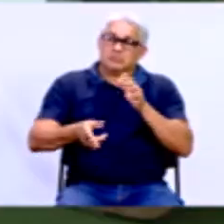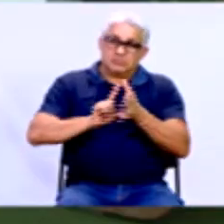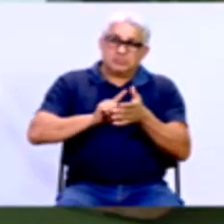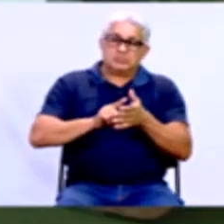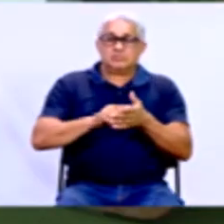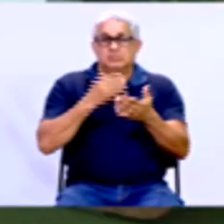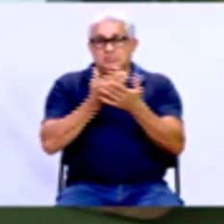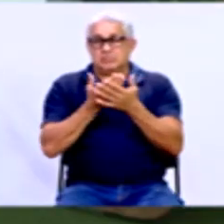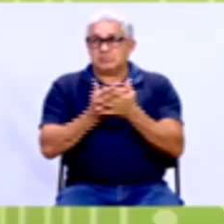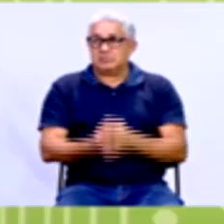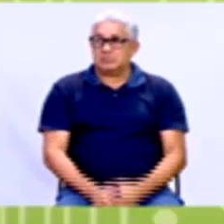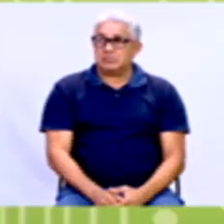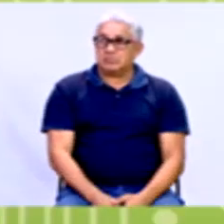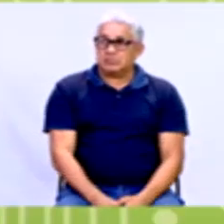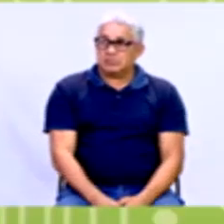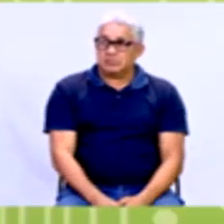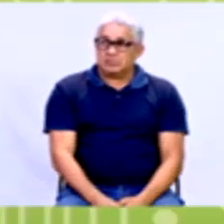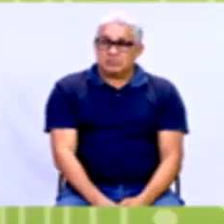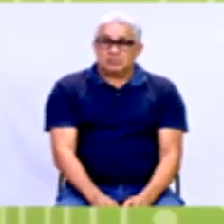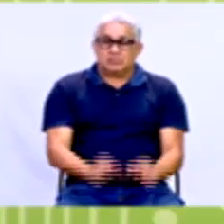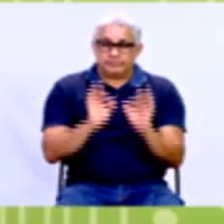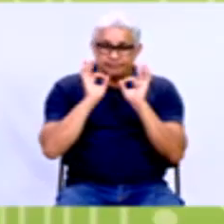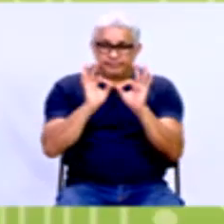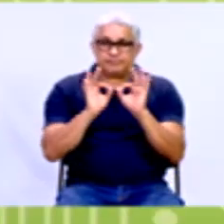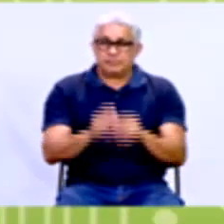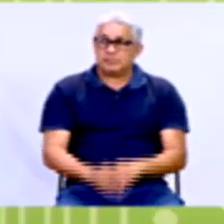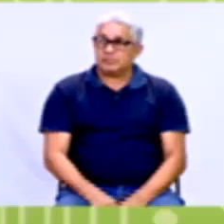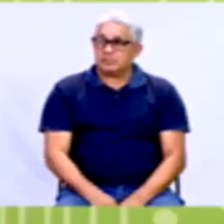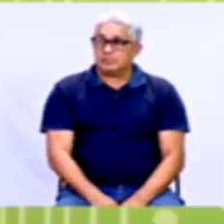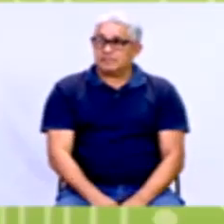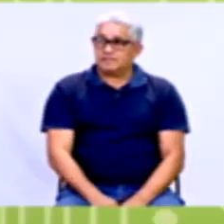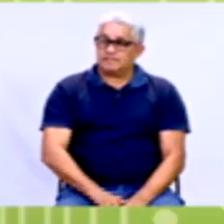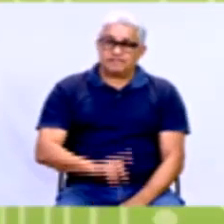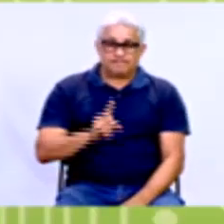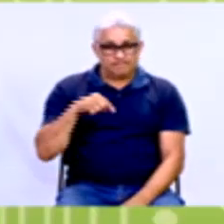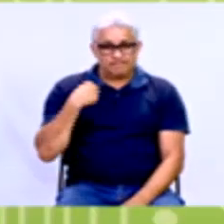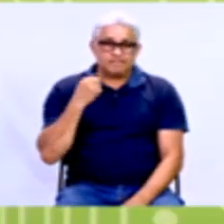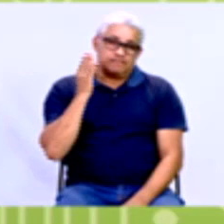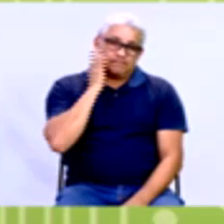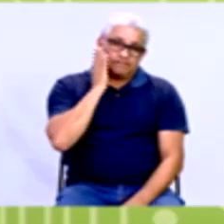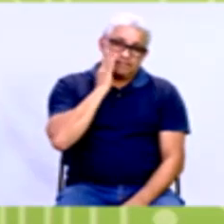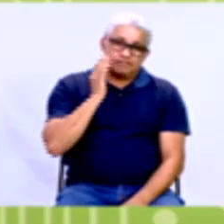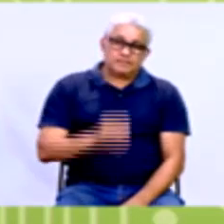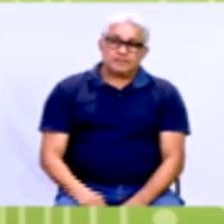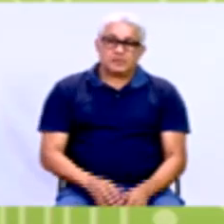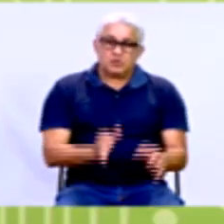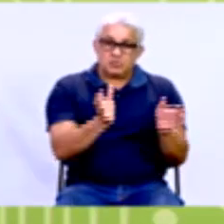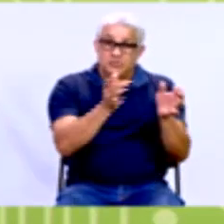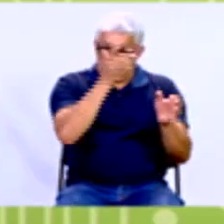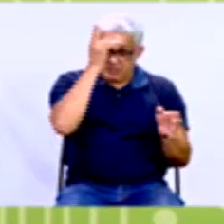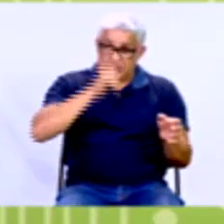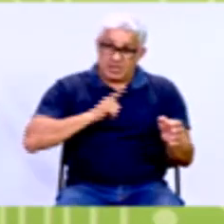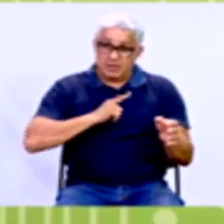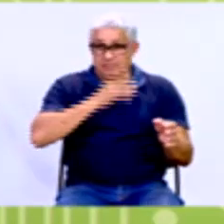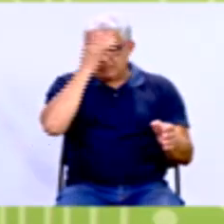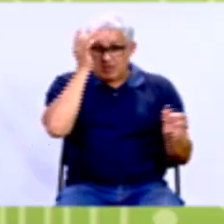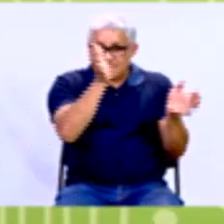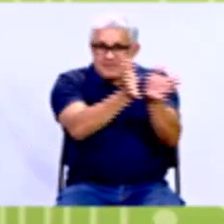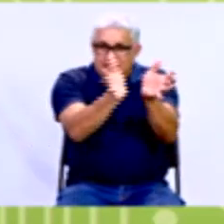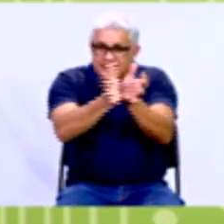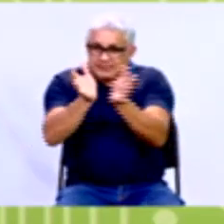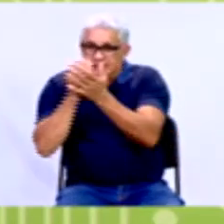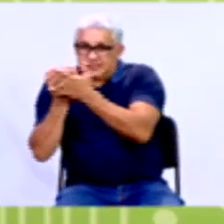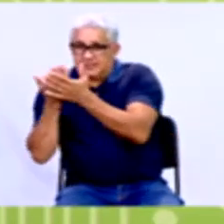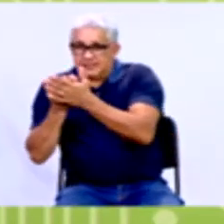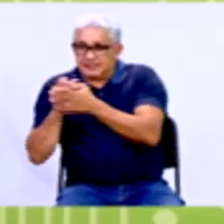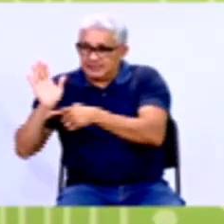Isso. A gente ficou bastante contente aqui, que a gente ficou sabendo que o pessoal está fazendo grupo de estudo, que um está ajudando o outro, então